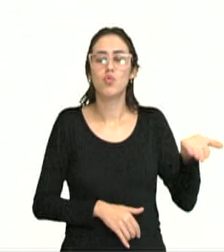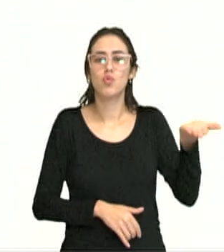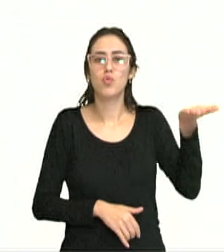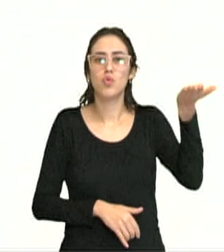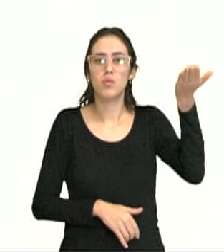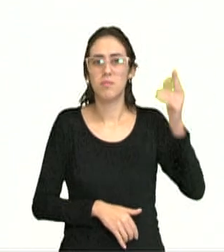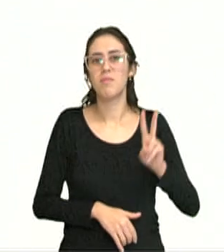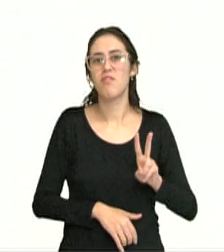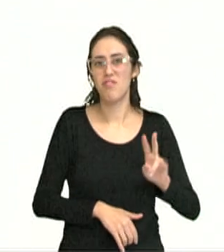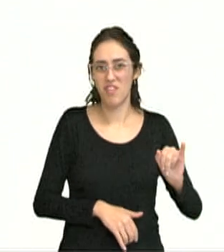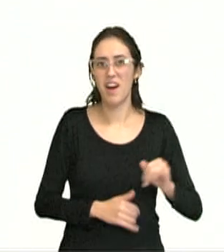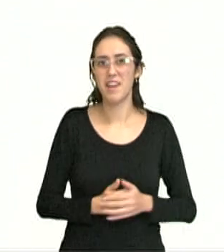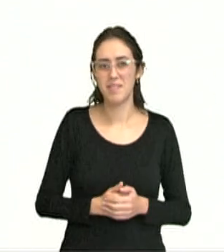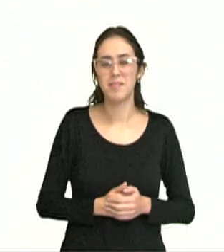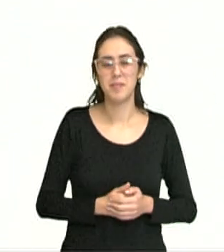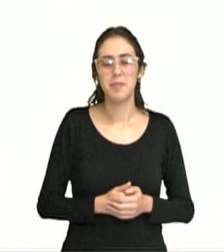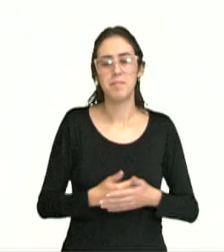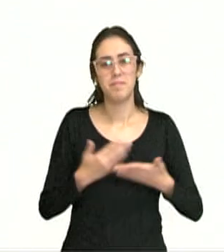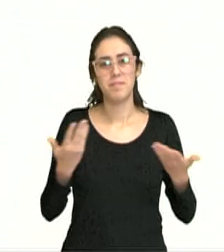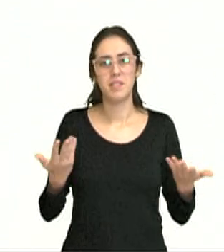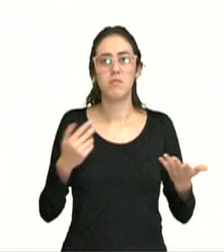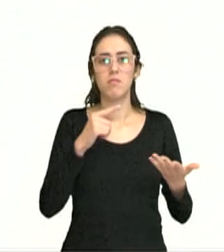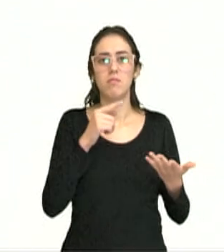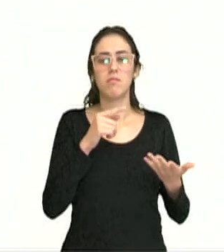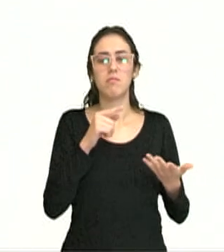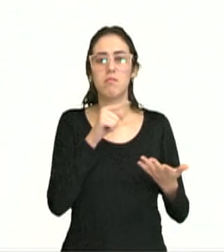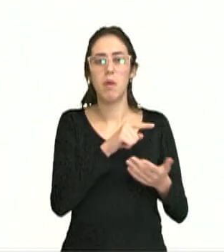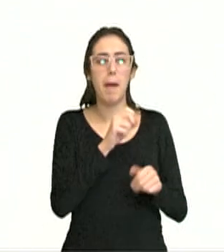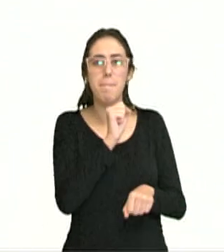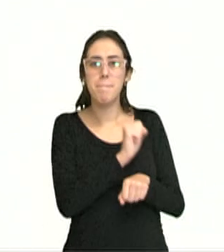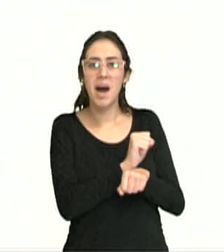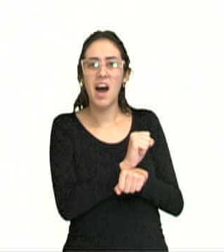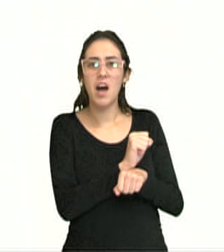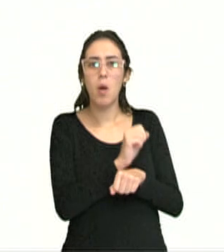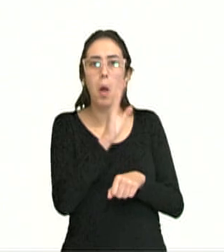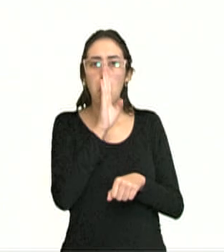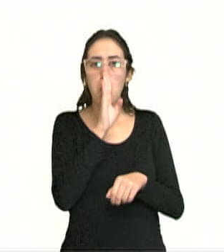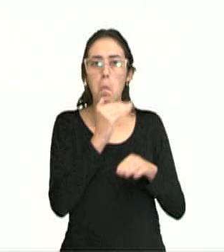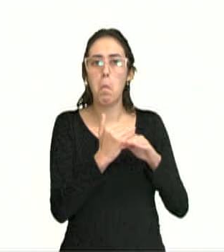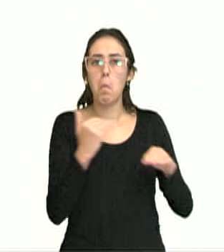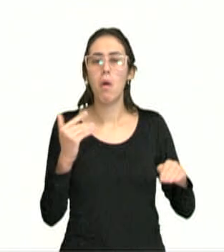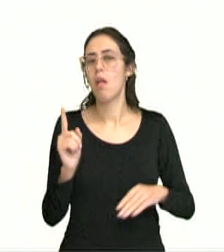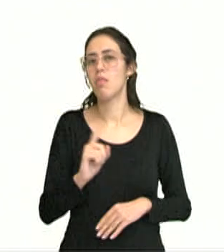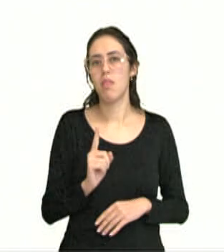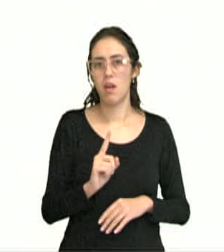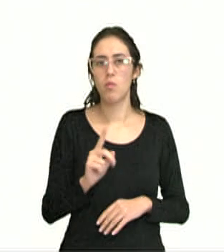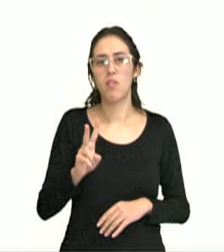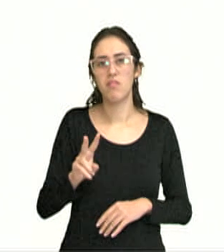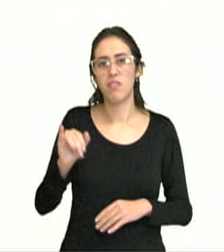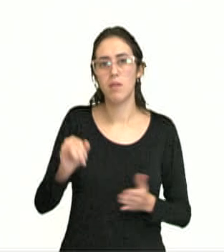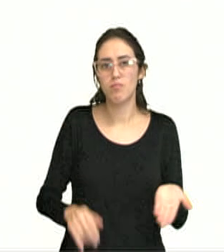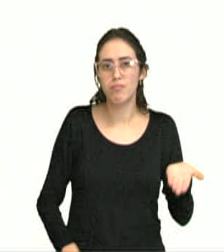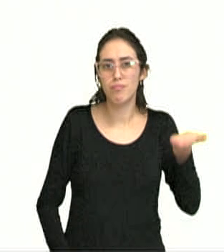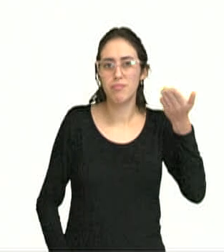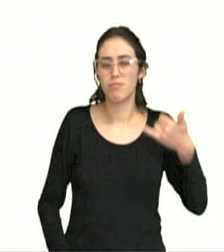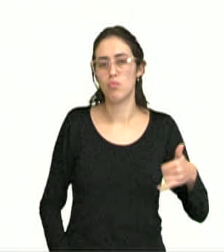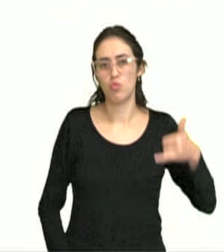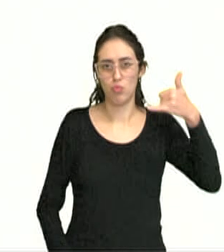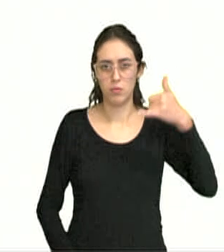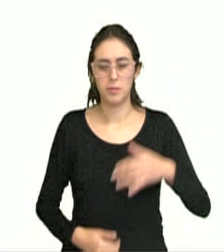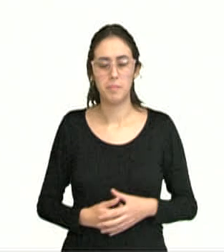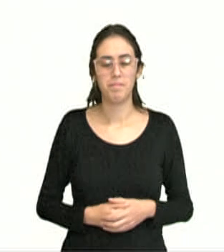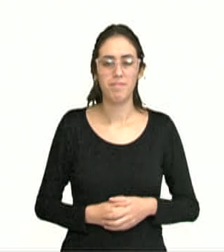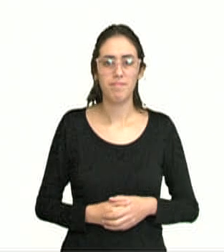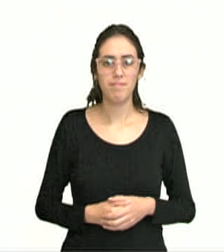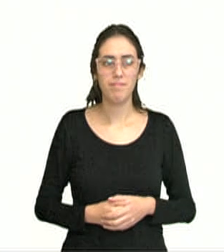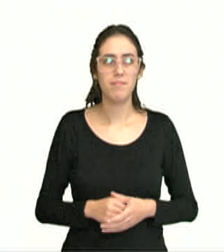sobre o capital, não ficando o capital estagnado, ou seja, você vai conseguir aplicar. As